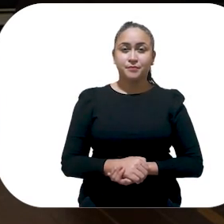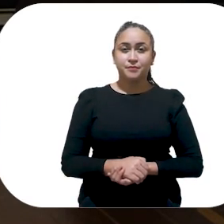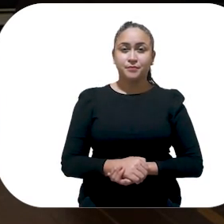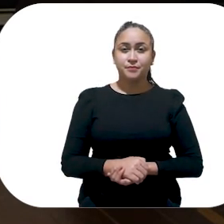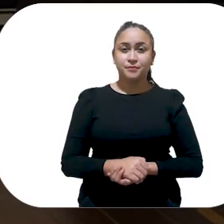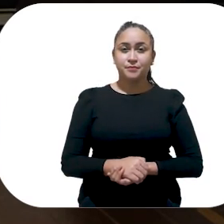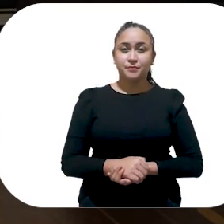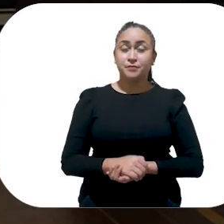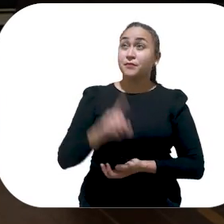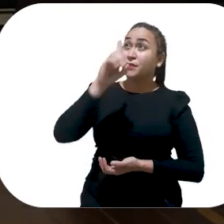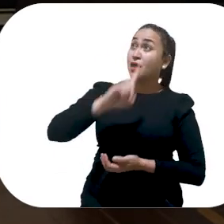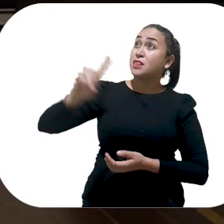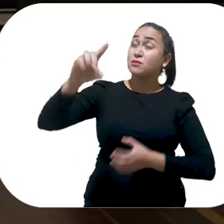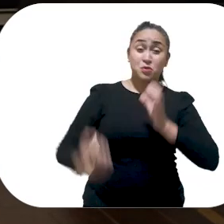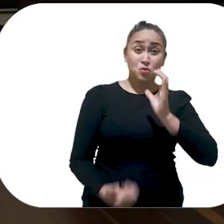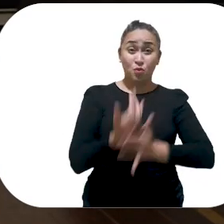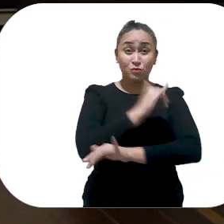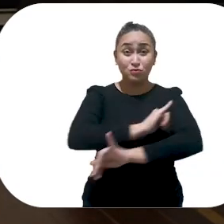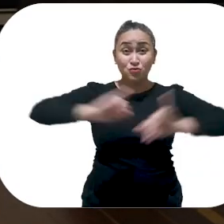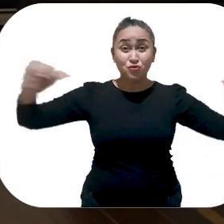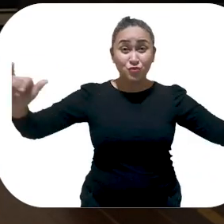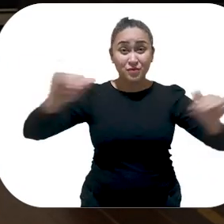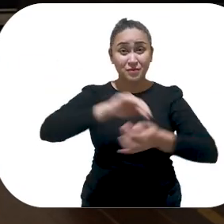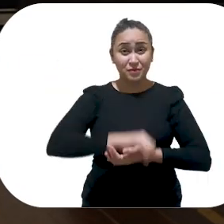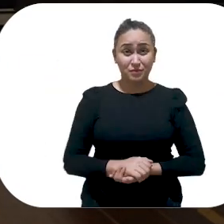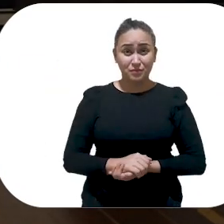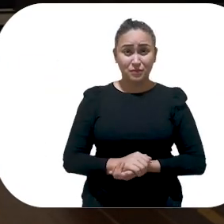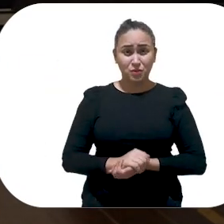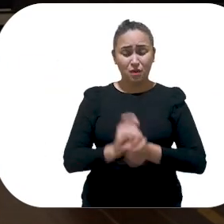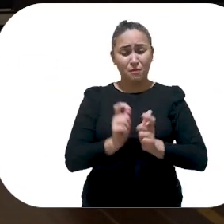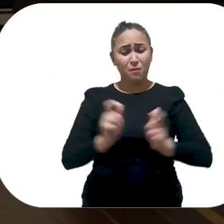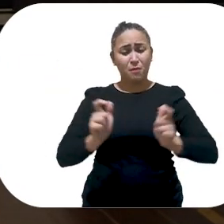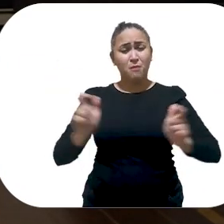Quando Deus criou o mundo, disse: crescei e multiplicai.